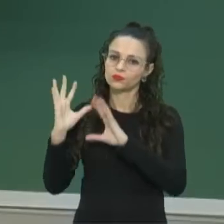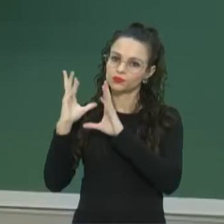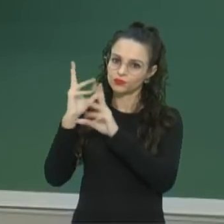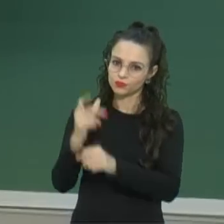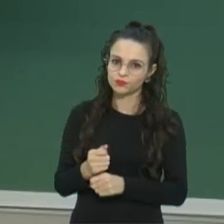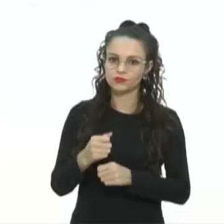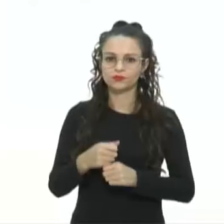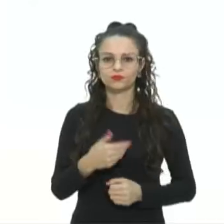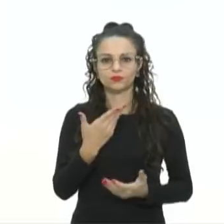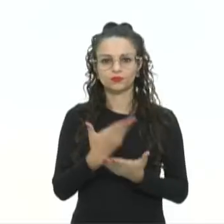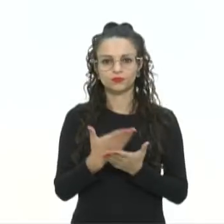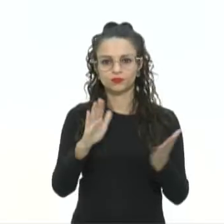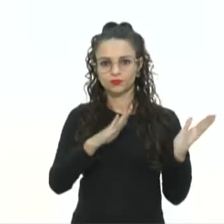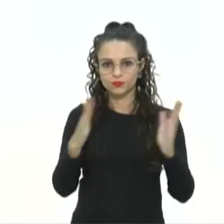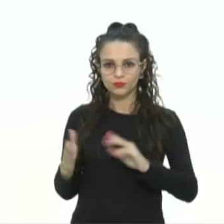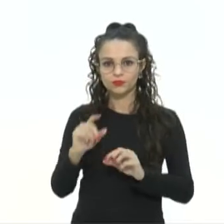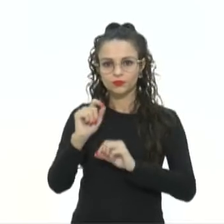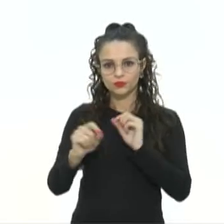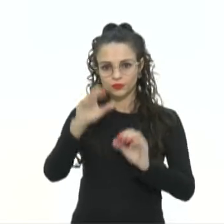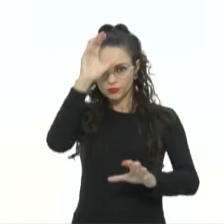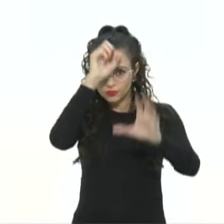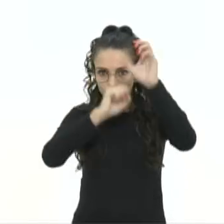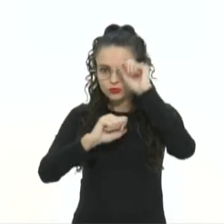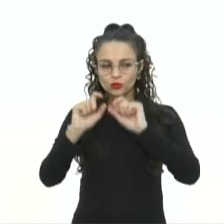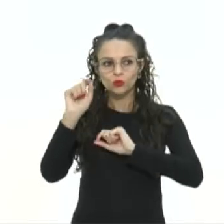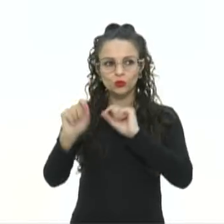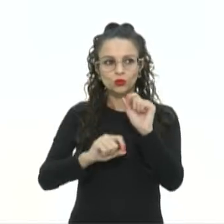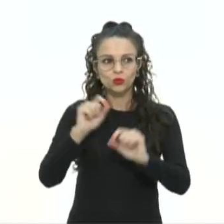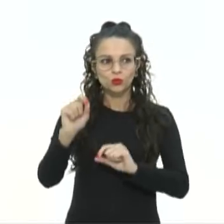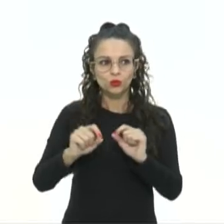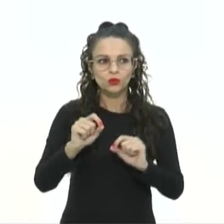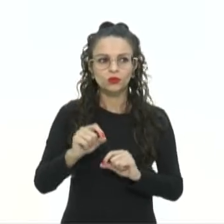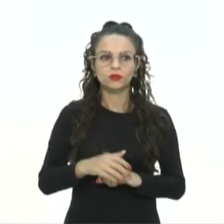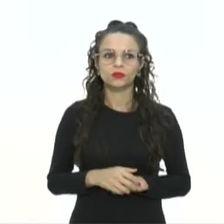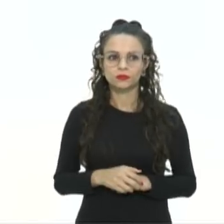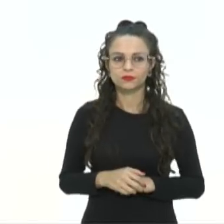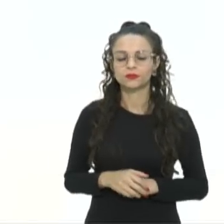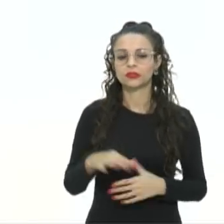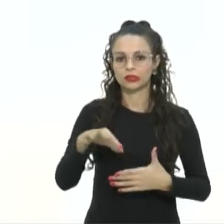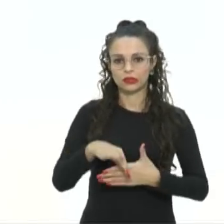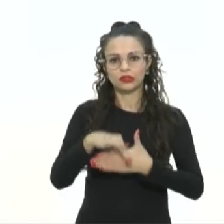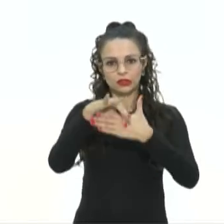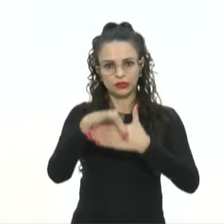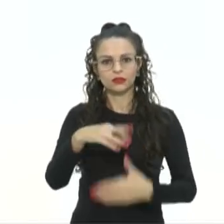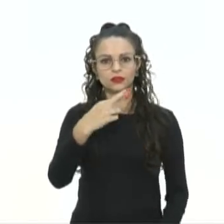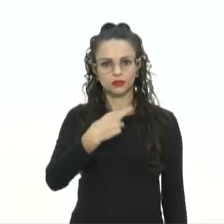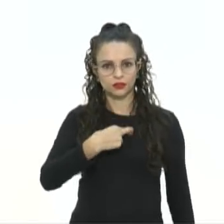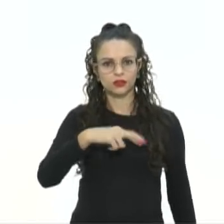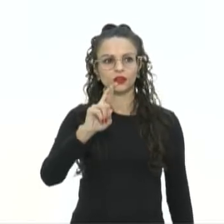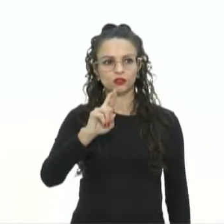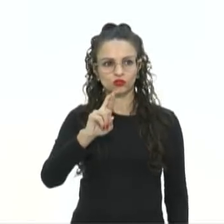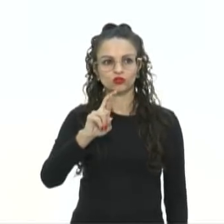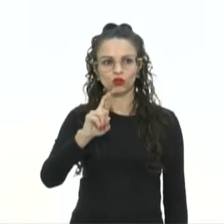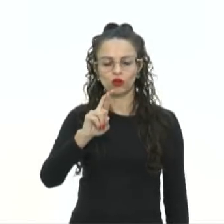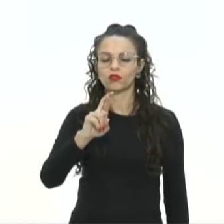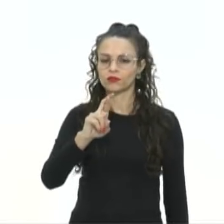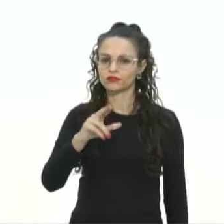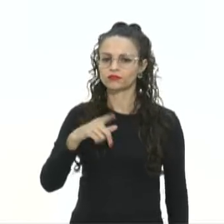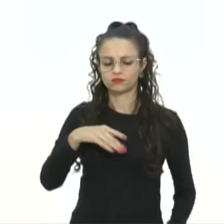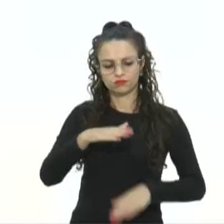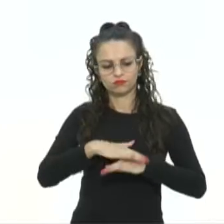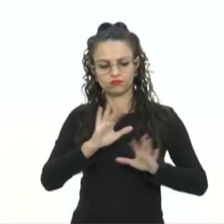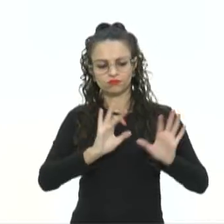Retomando, nesta aula aprendemos que são os líderes religiosos, com eles organizam